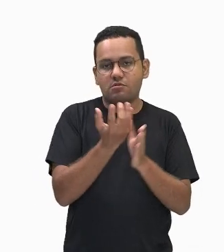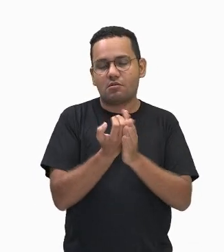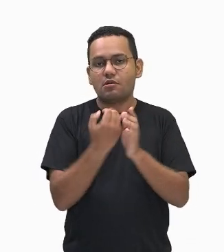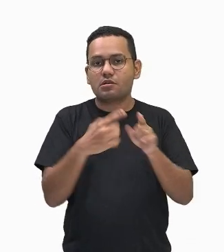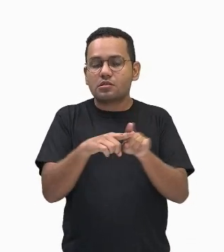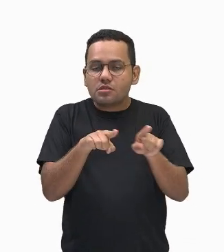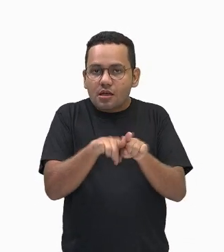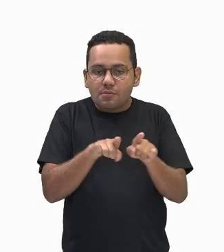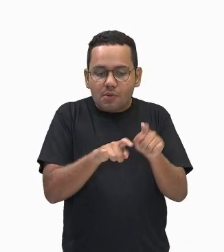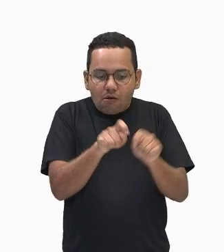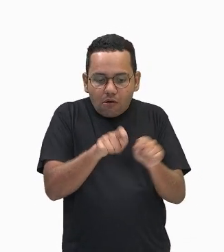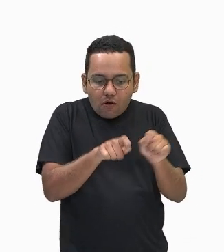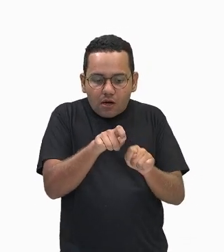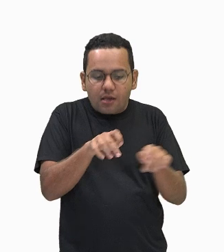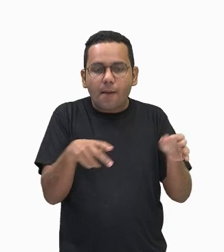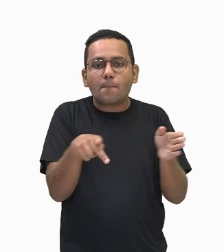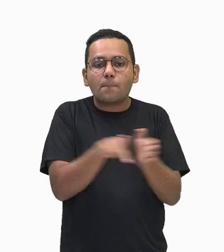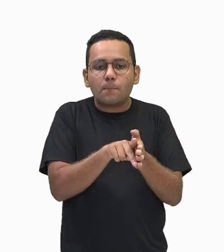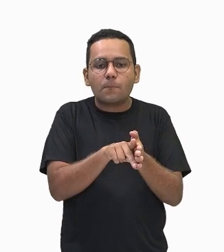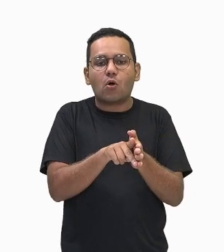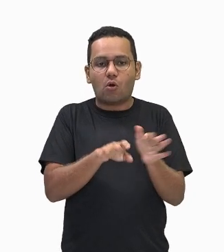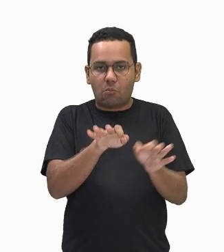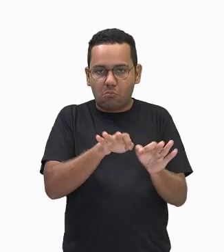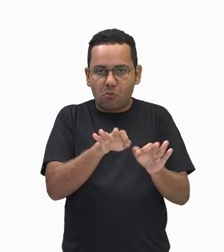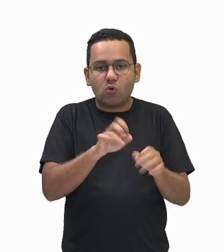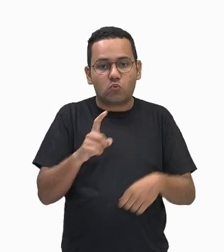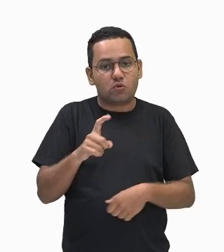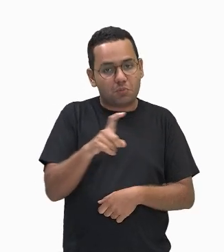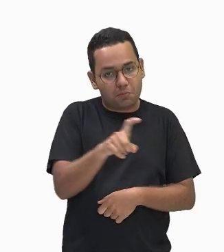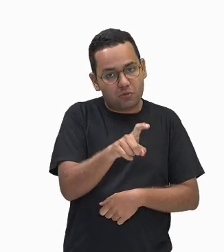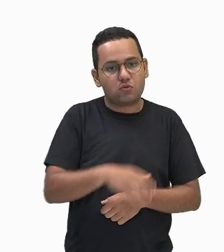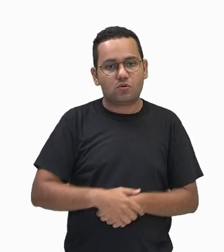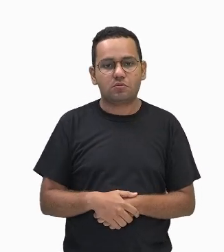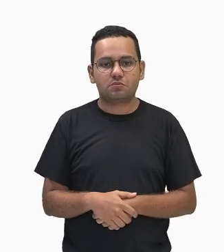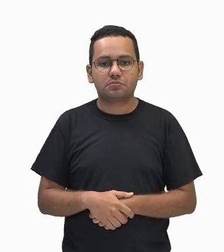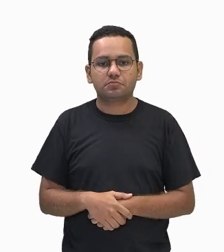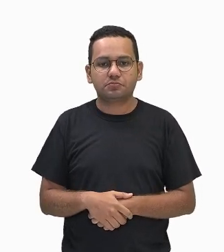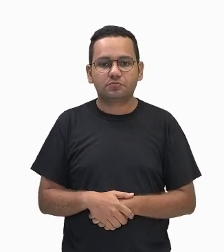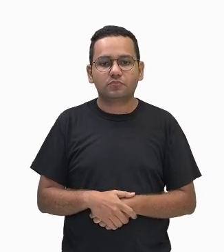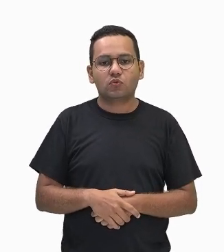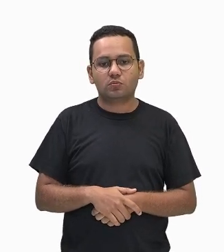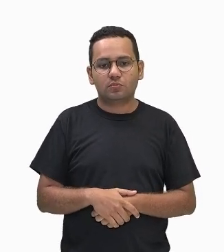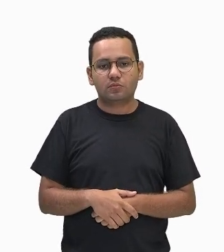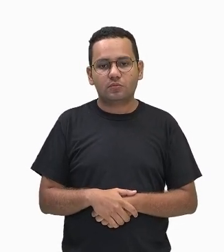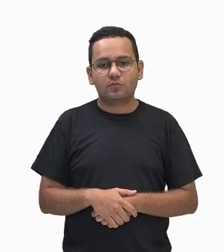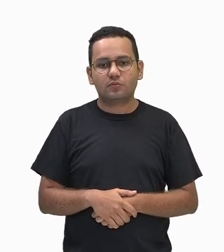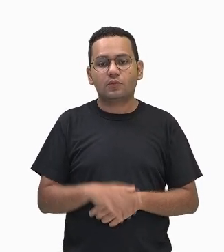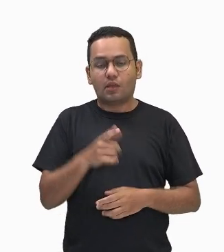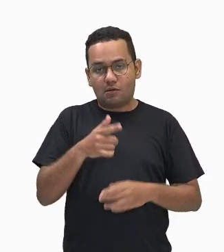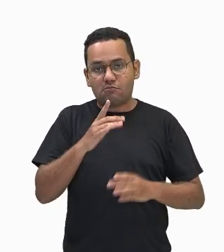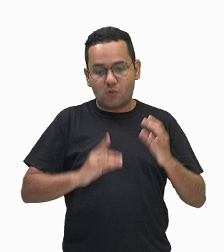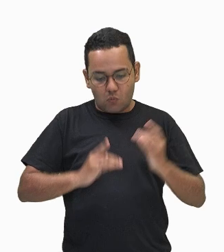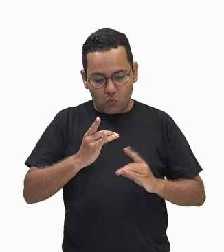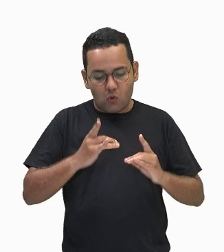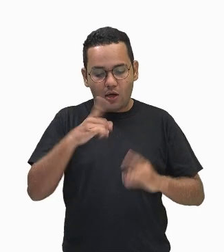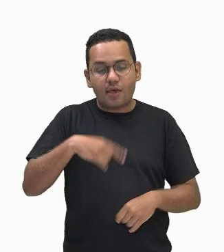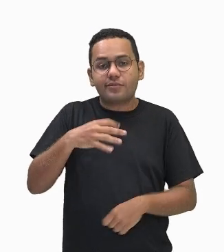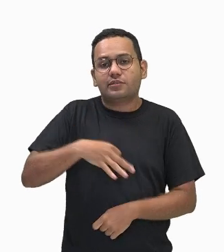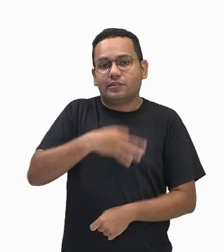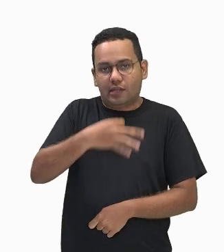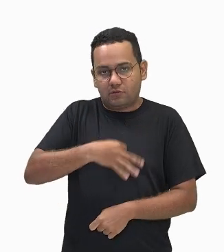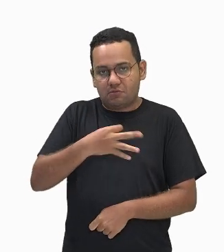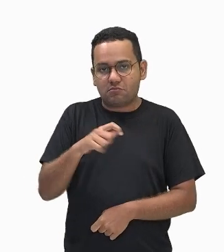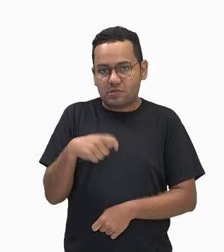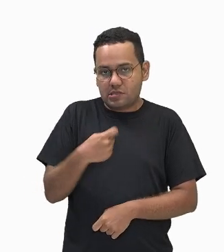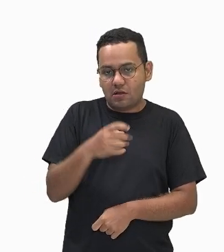espermatozoides, bem como pela produção de hormônios sexuais masculinos, como a testosterona, que é o principal